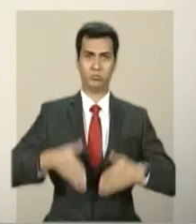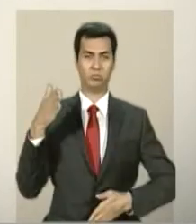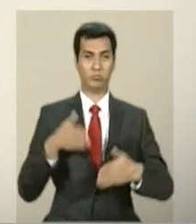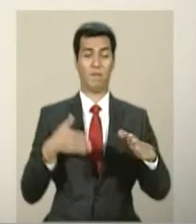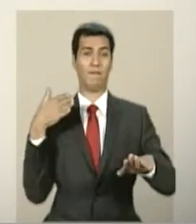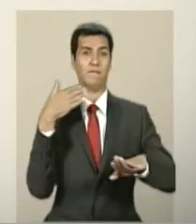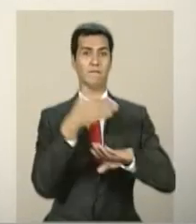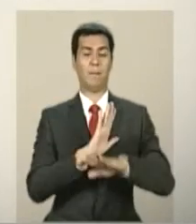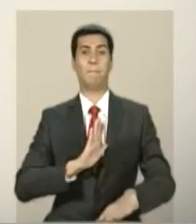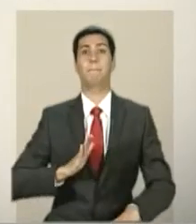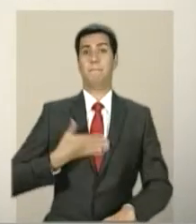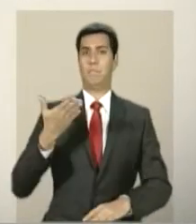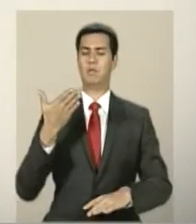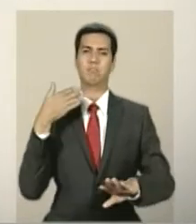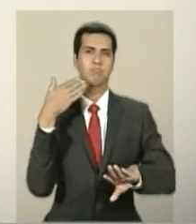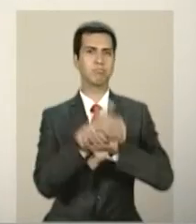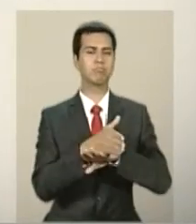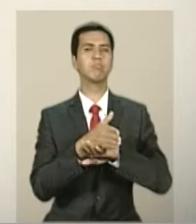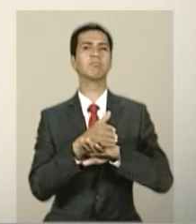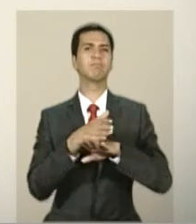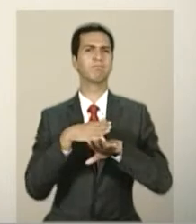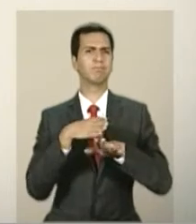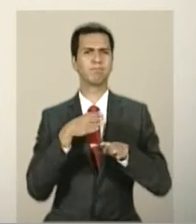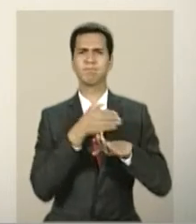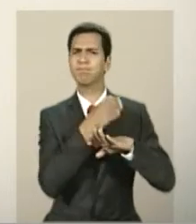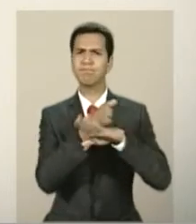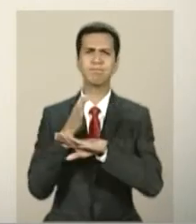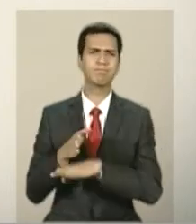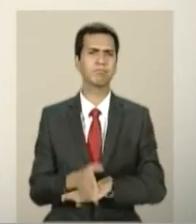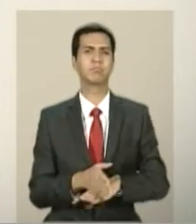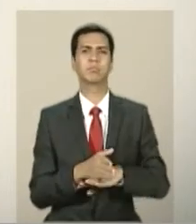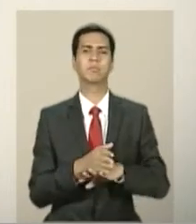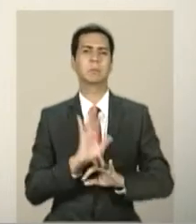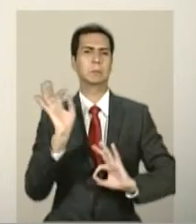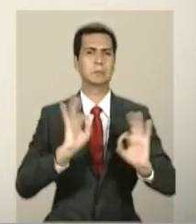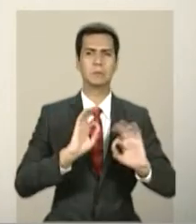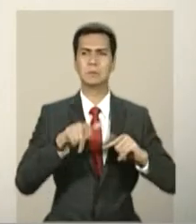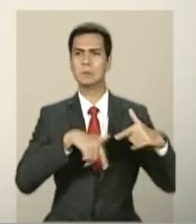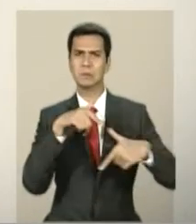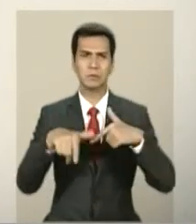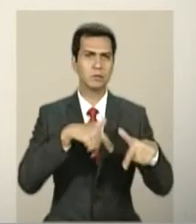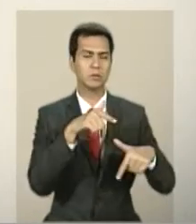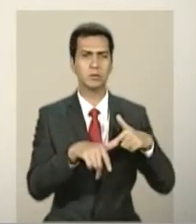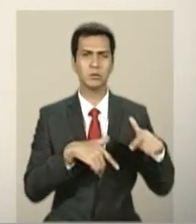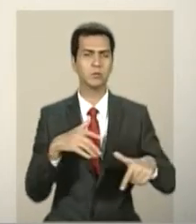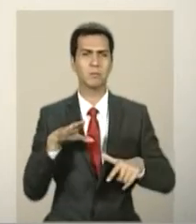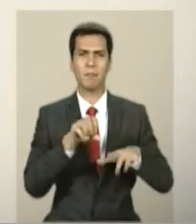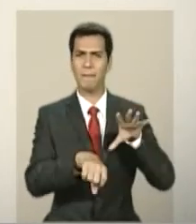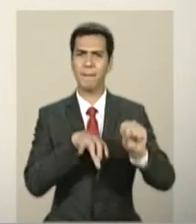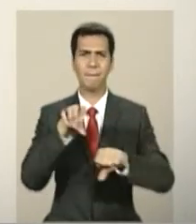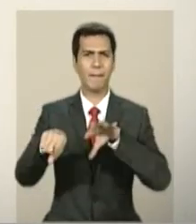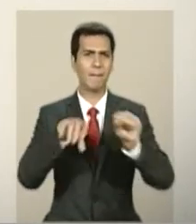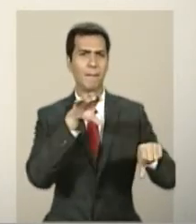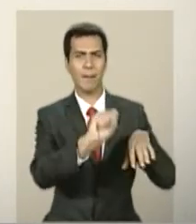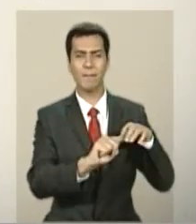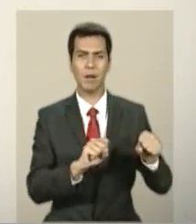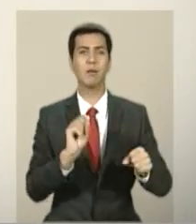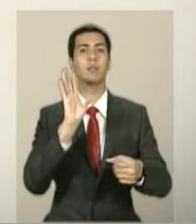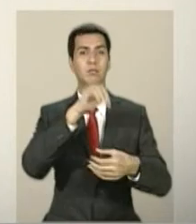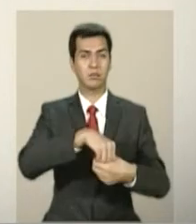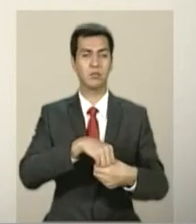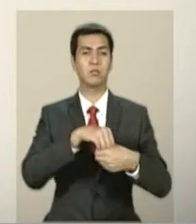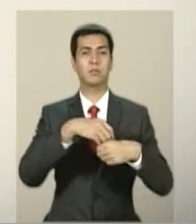de forma ostensiva e realizam uma ação o pacto em pontos da Fronteira